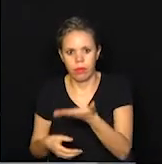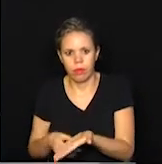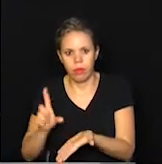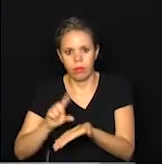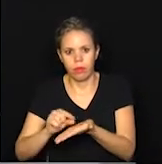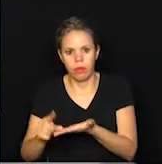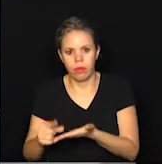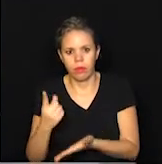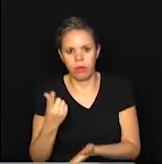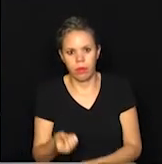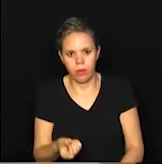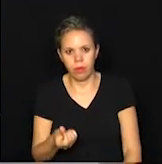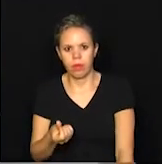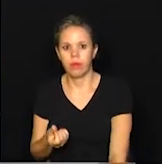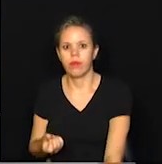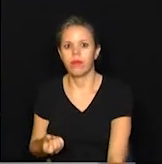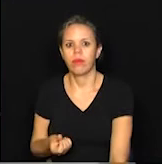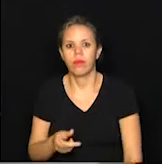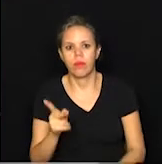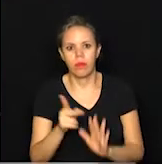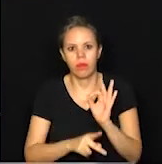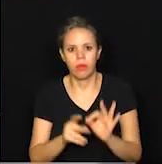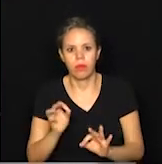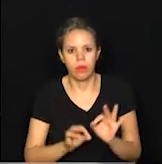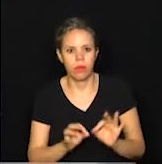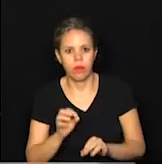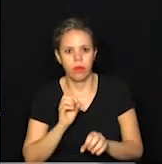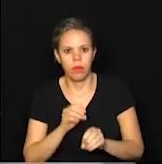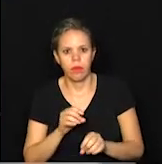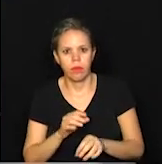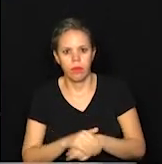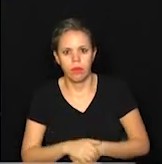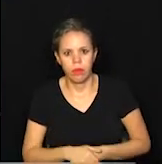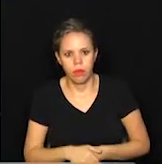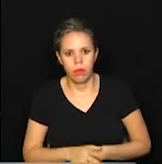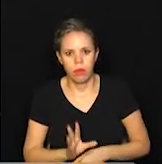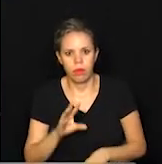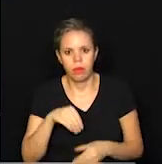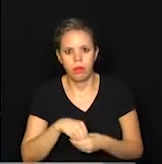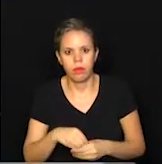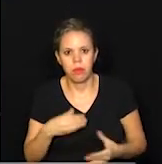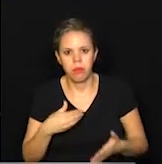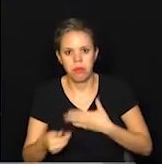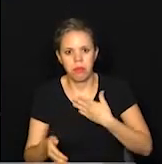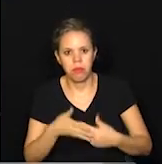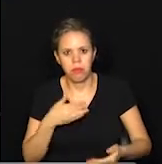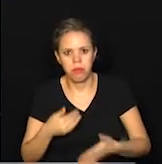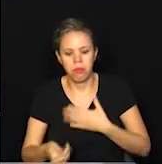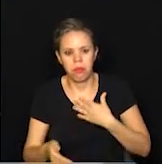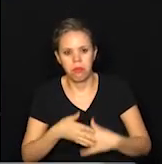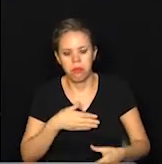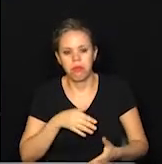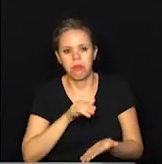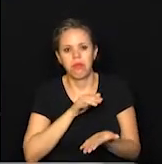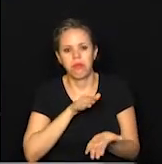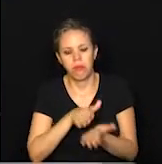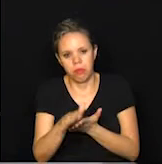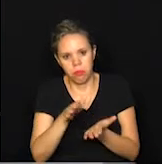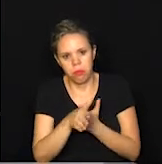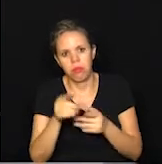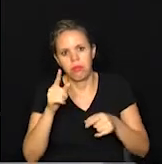artigo 16 do Plano Municipal de Educação prevê que qualquer matéria relacionada à